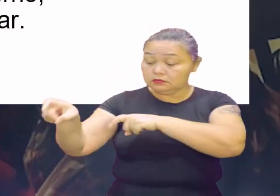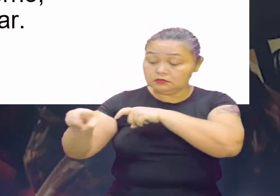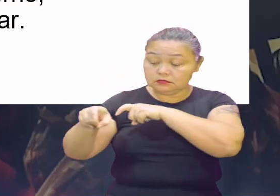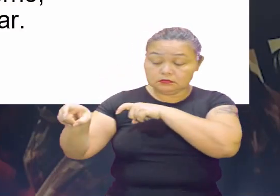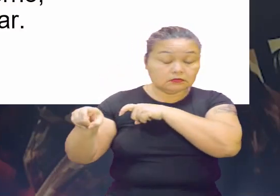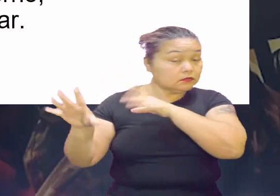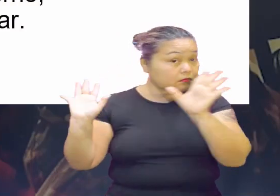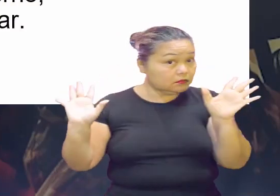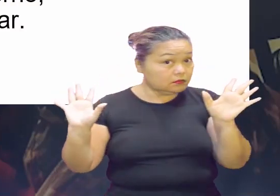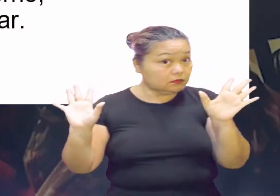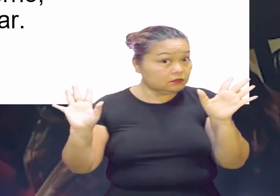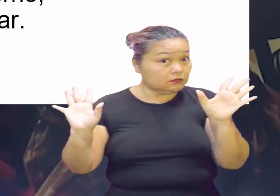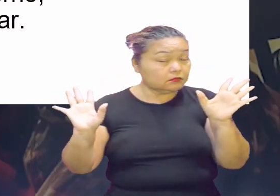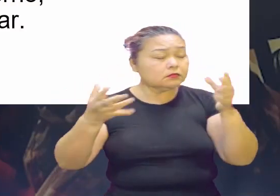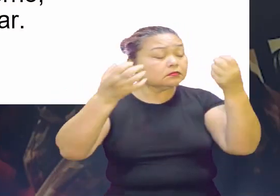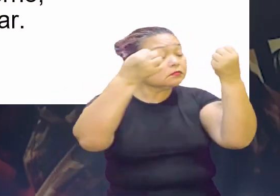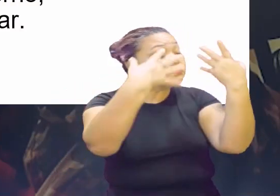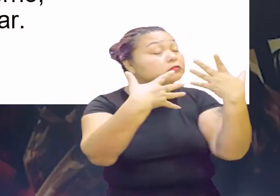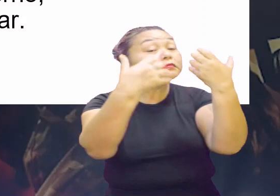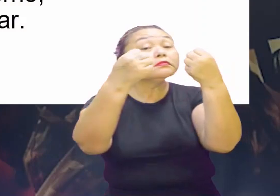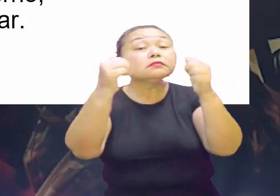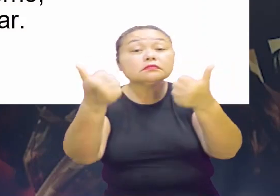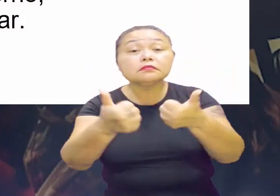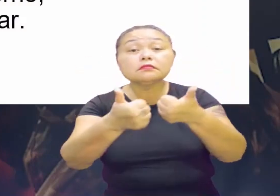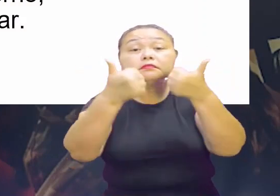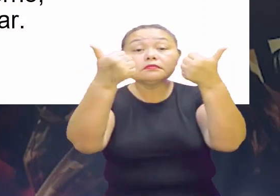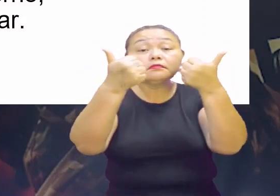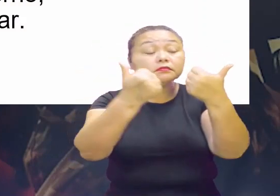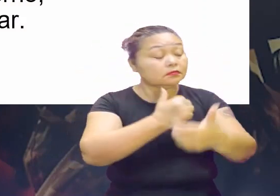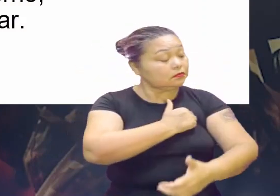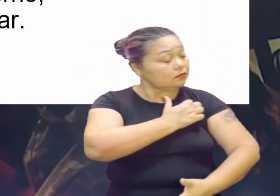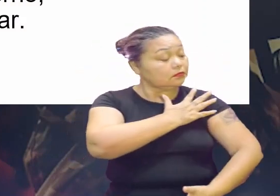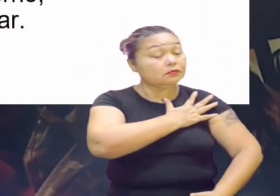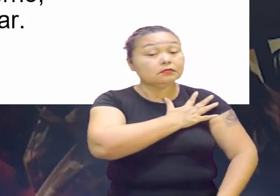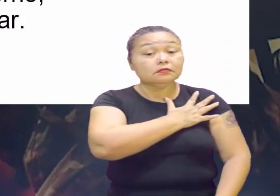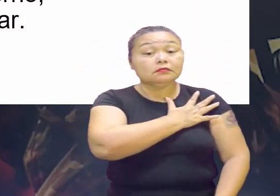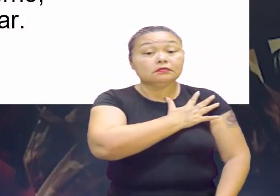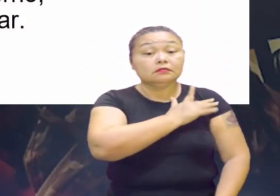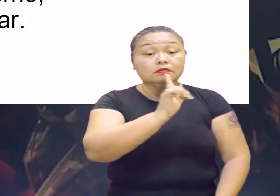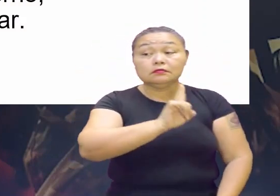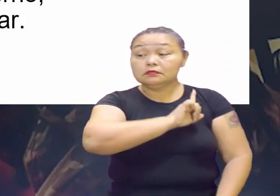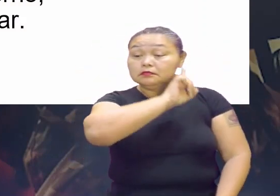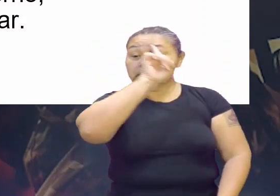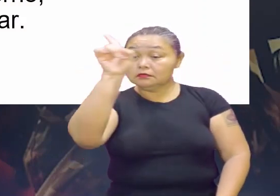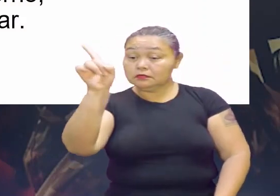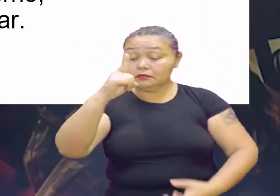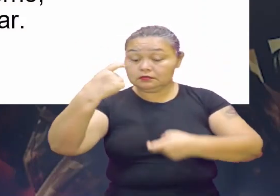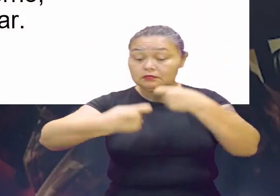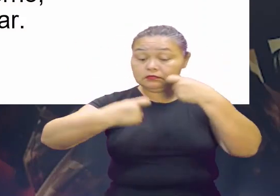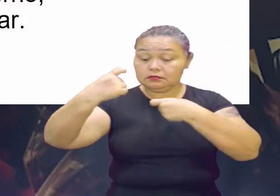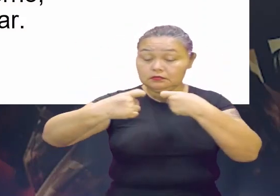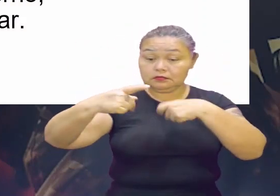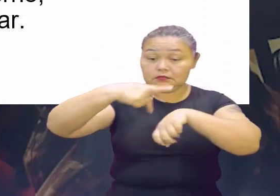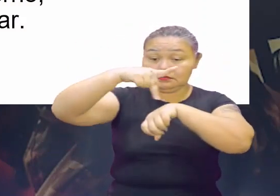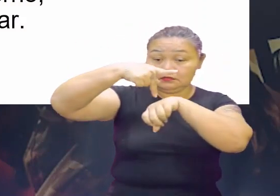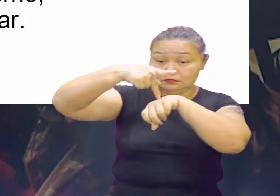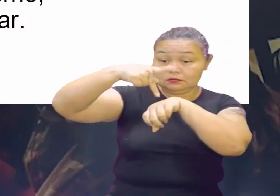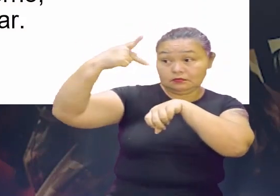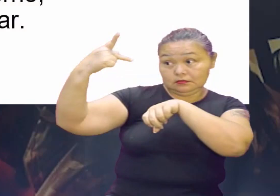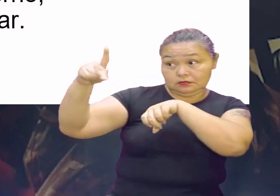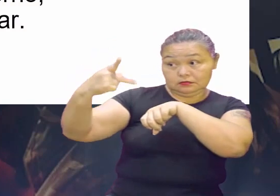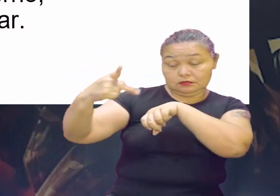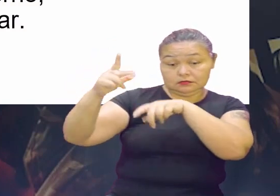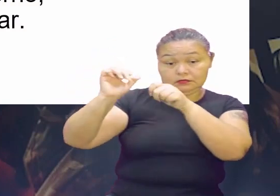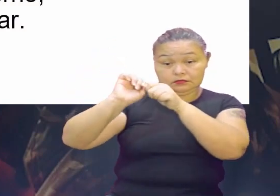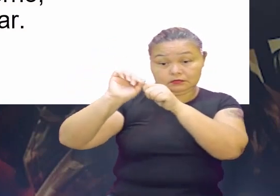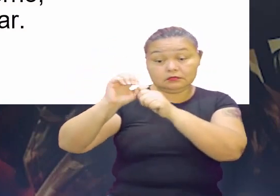cafeicultores. Explique melhor. Os militares. Quando eles foram para a Guerra do Paraguai, em 1865